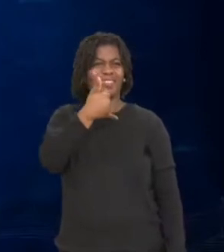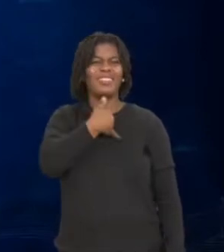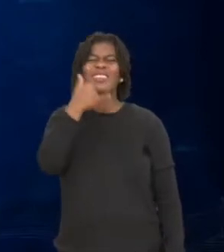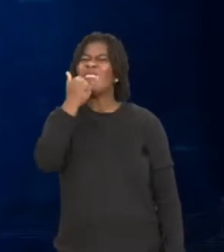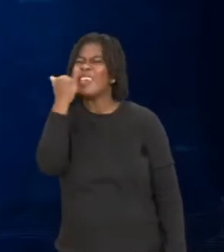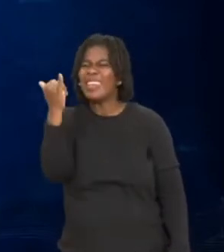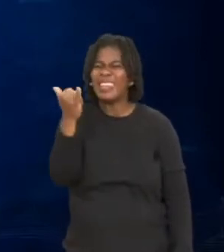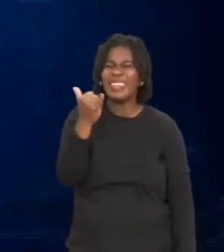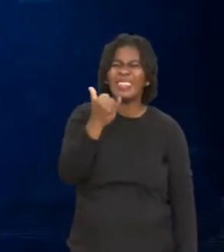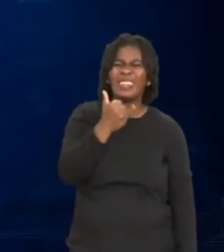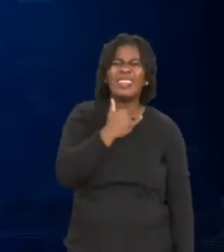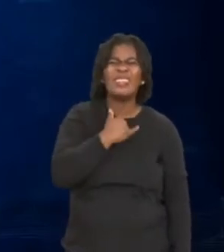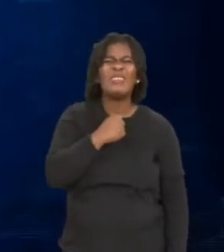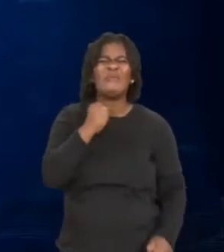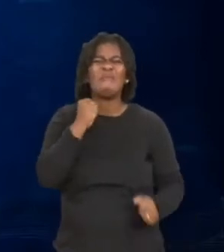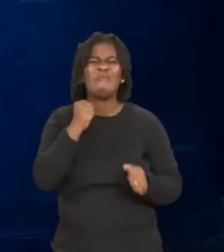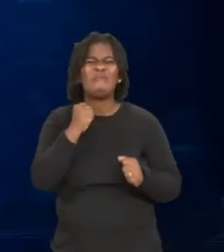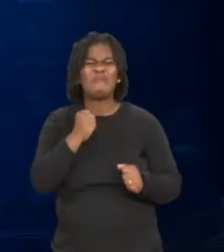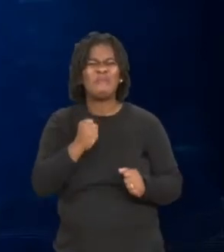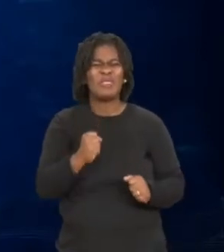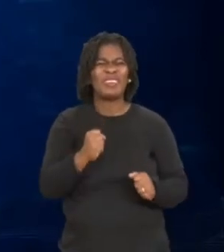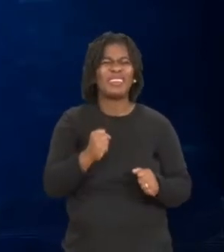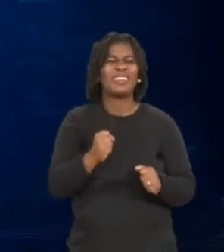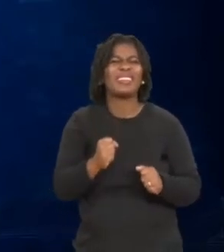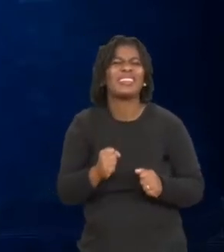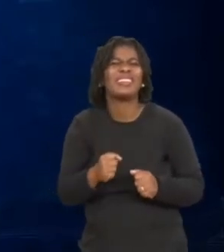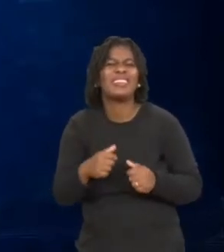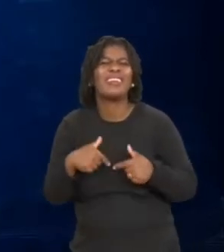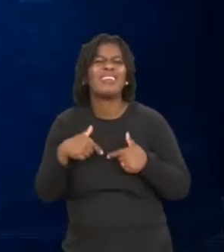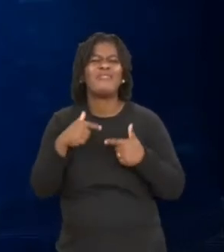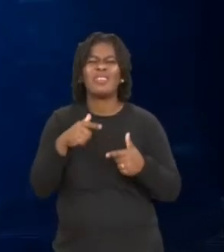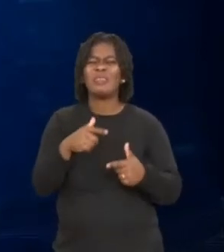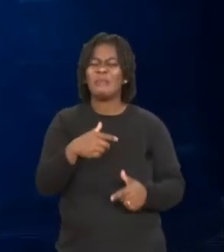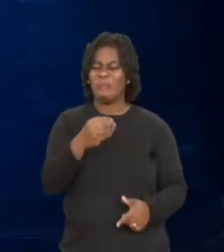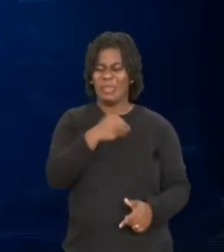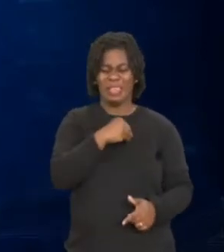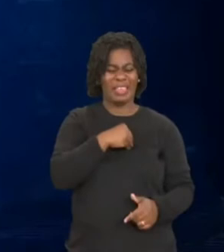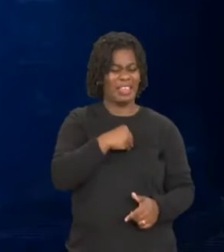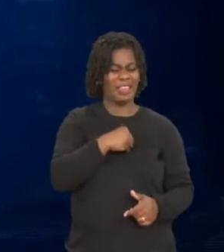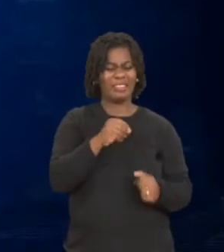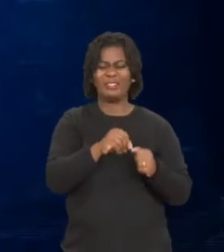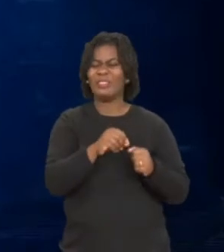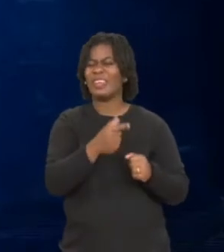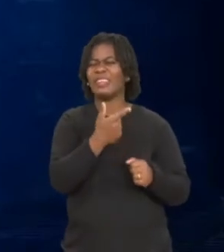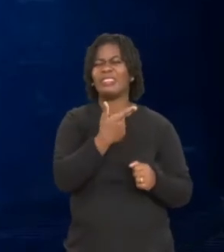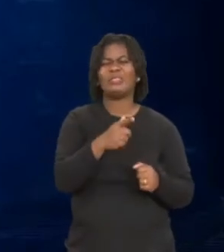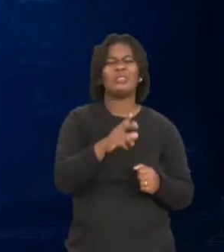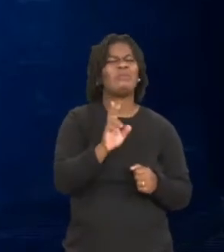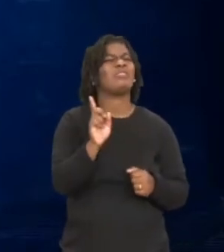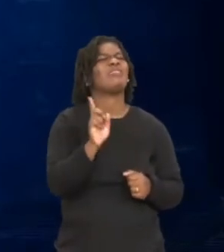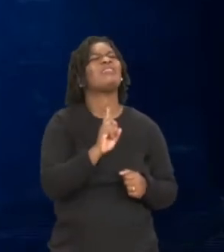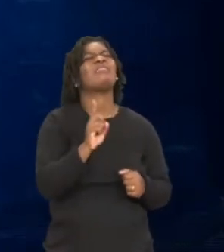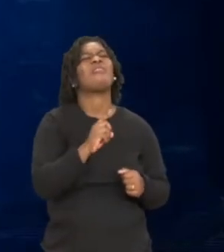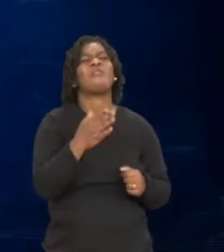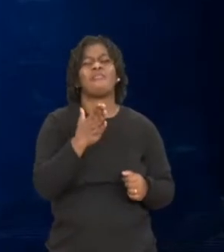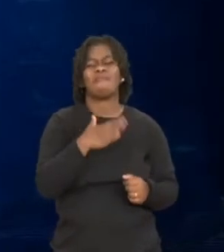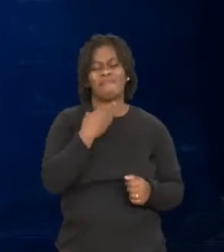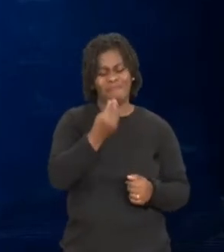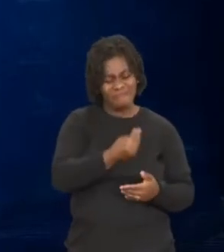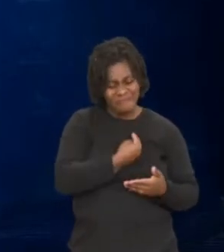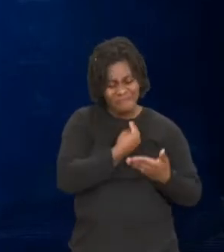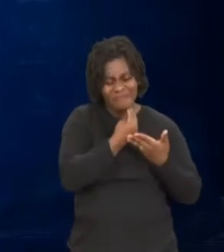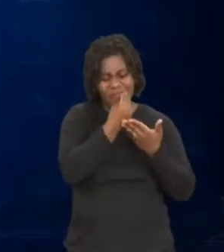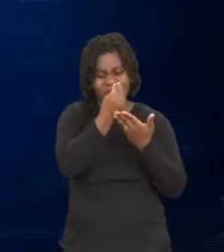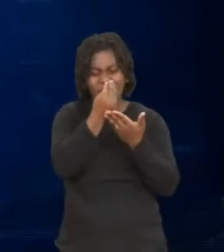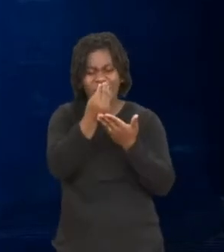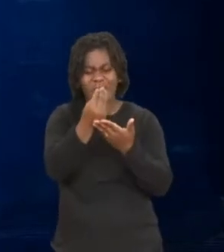não peques mais. Filho, vai, não peques mais. A minha vida nesse altar irá recomeçar.